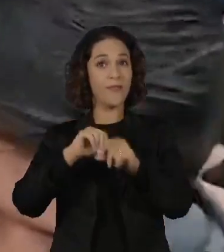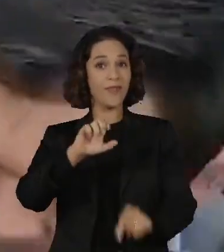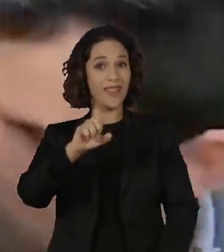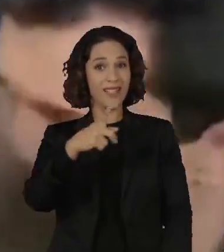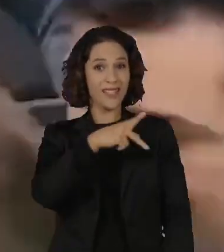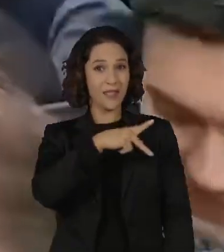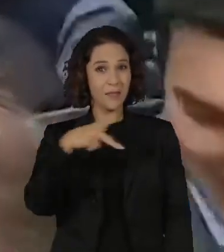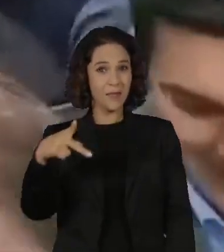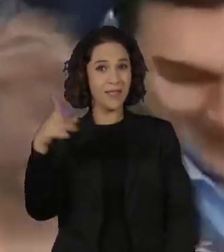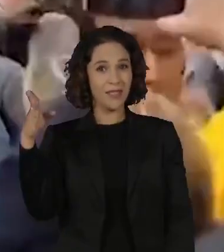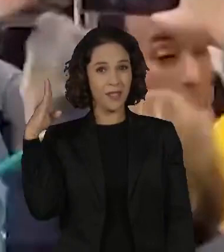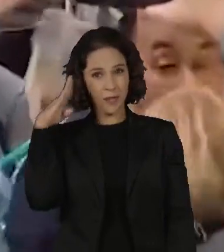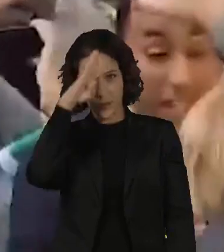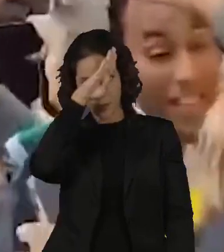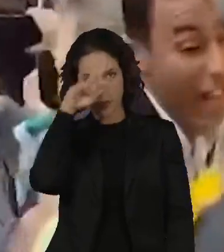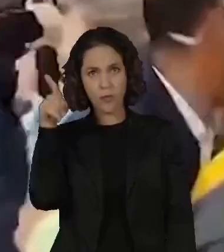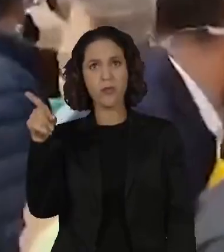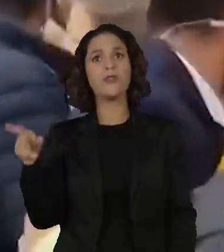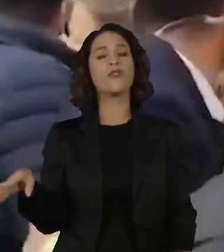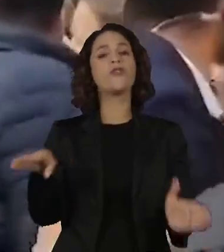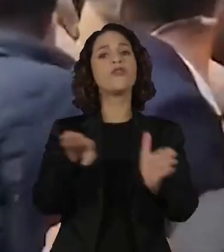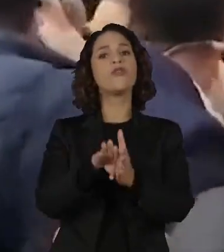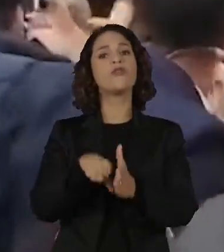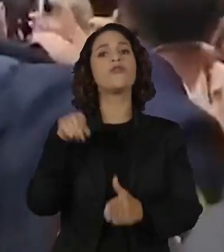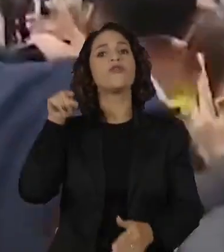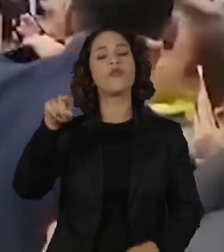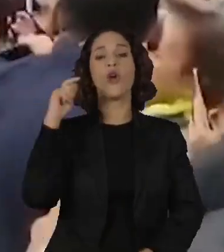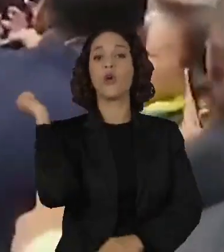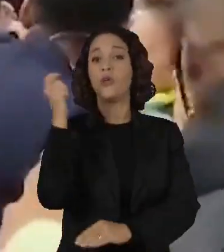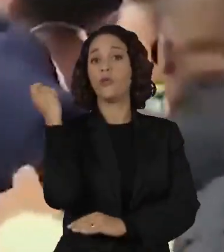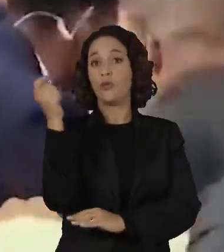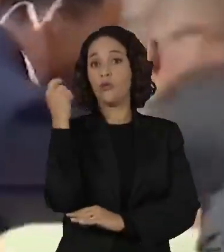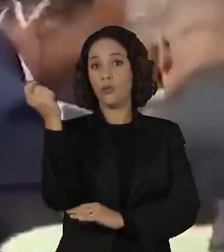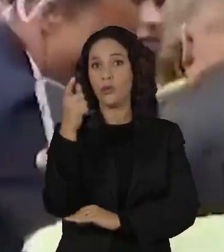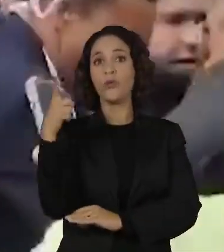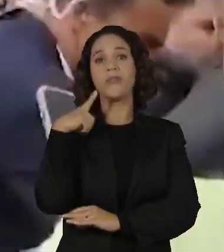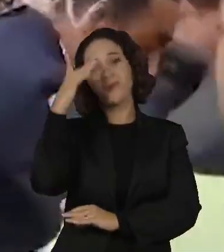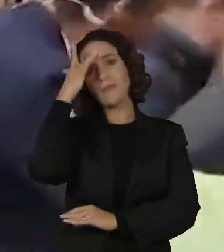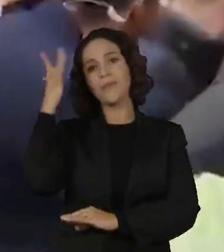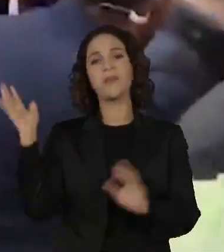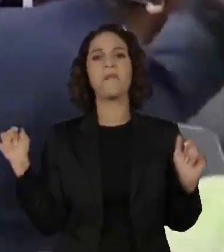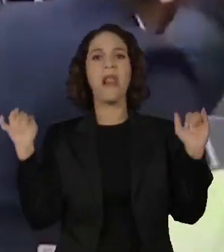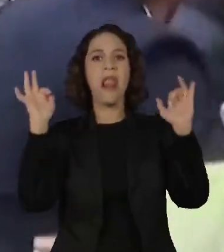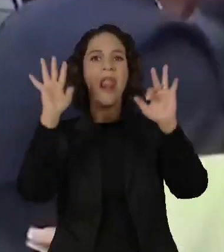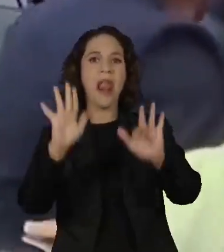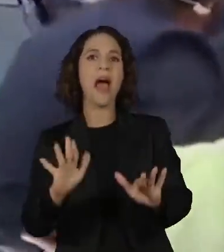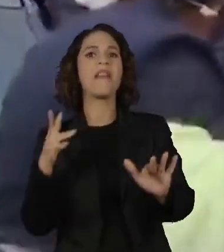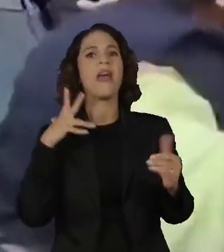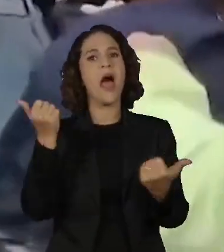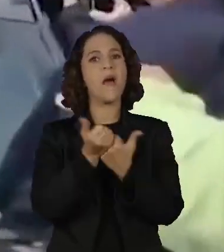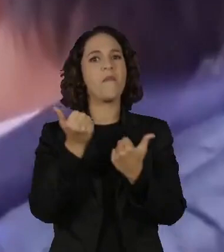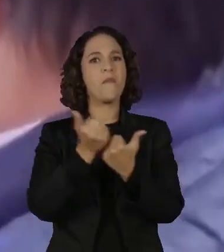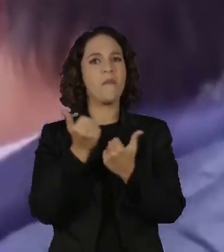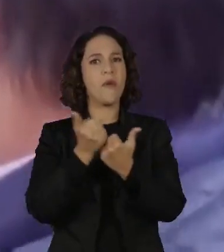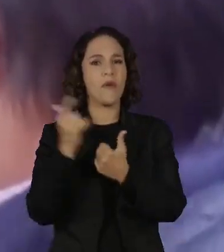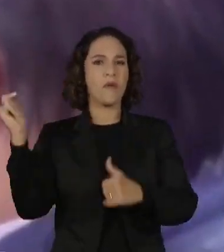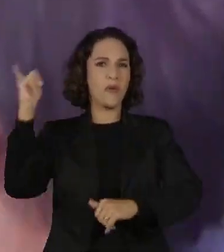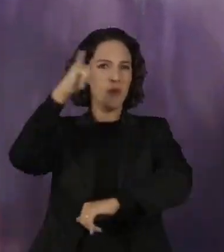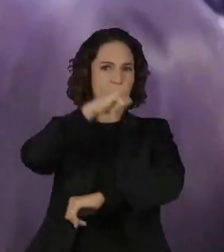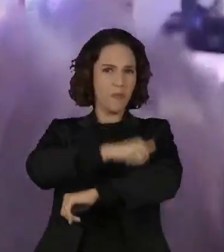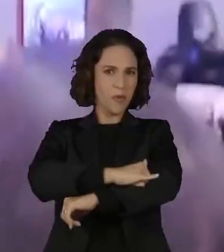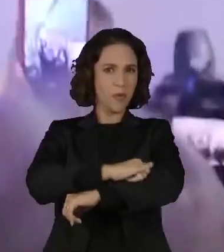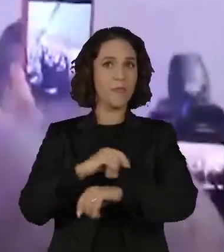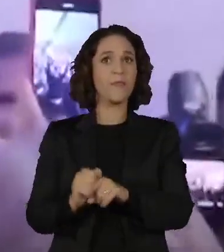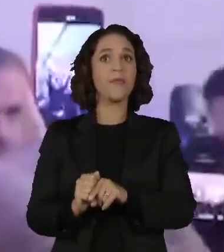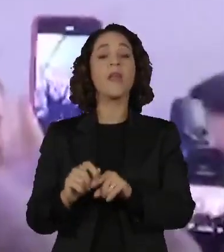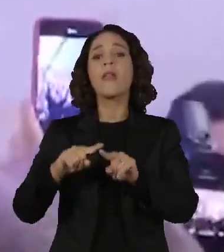ex-presidente Real nação chegava ao Rio Grande do Sul onde foi recebido por apoiadores no aeroporto Salgado Filho depois